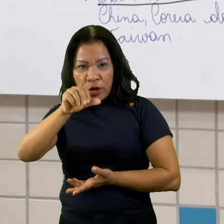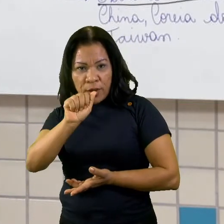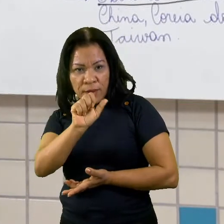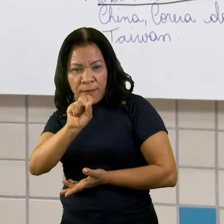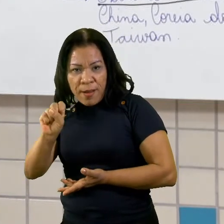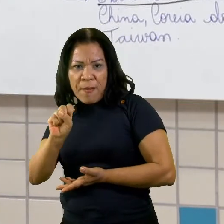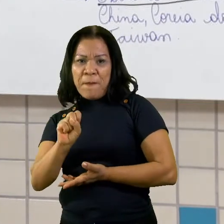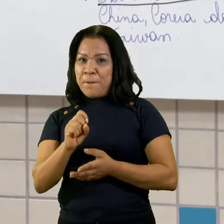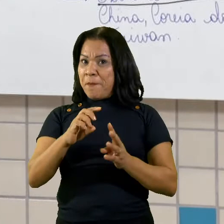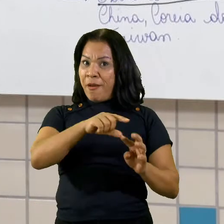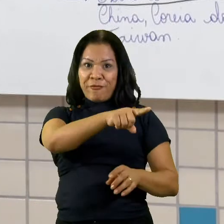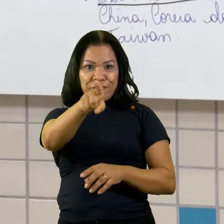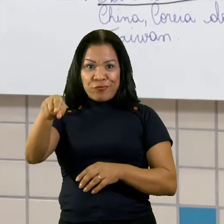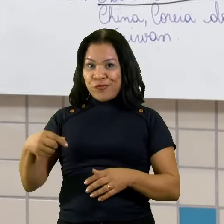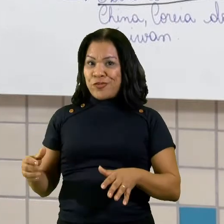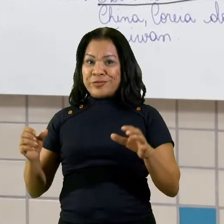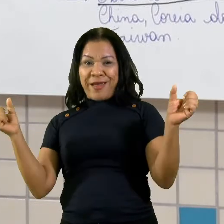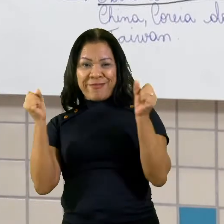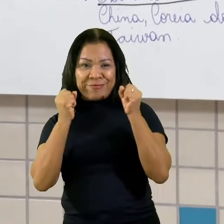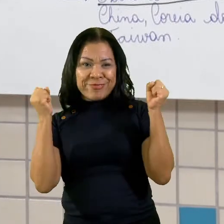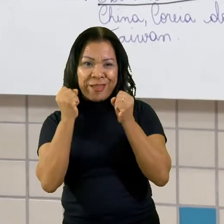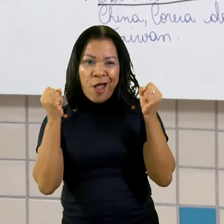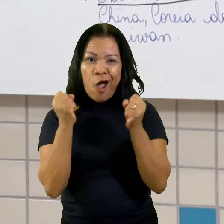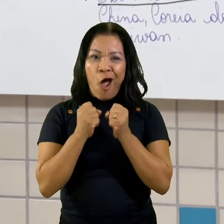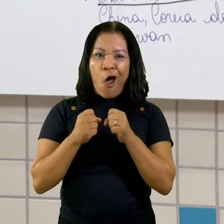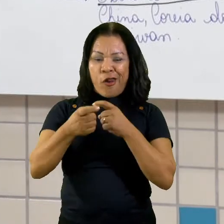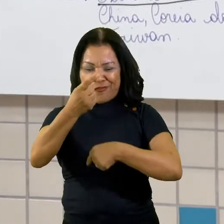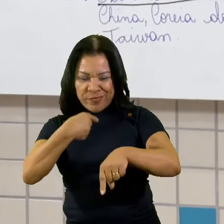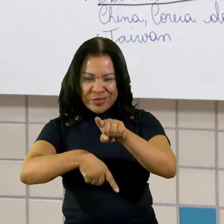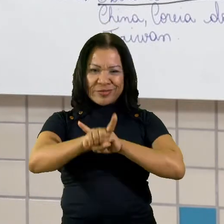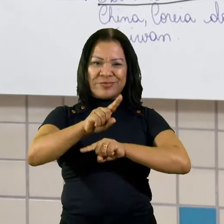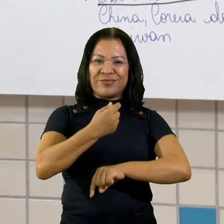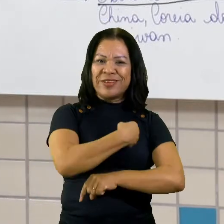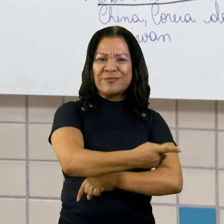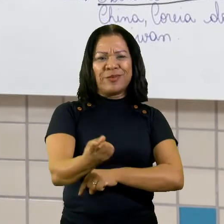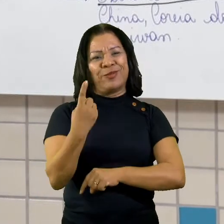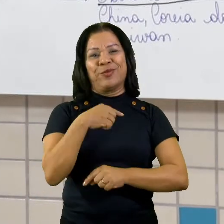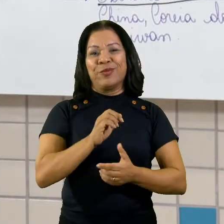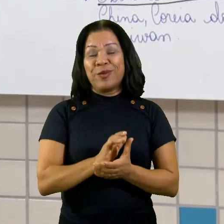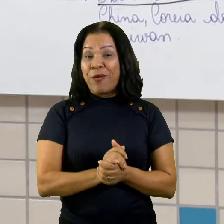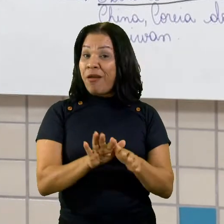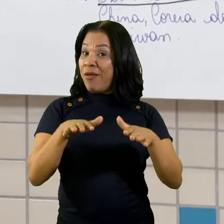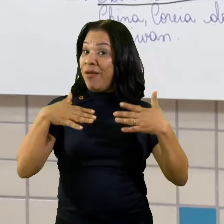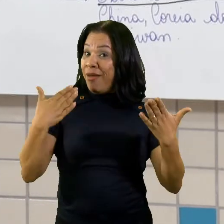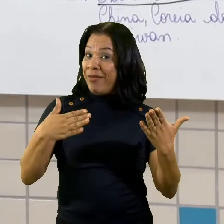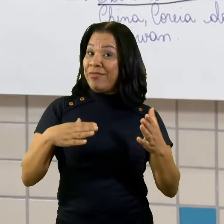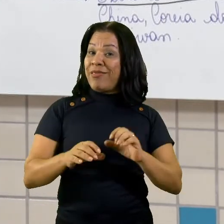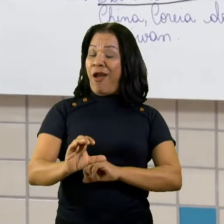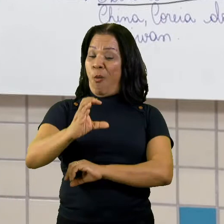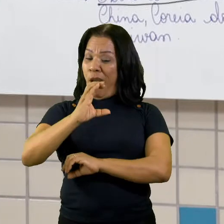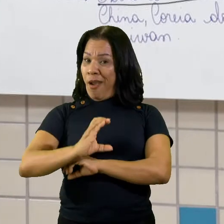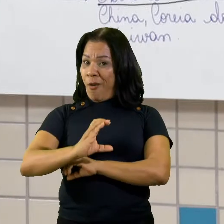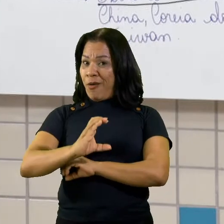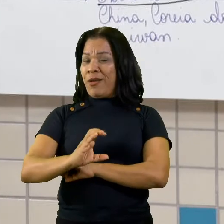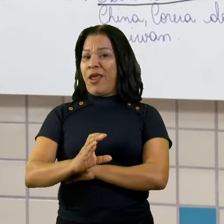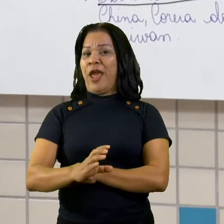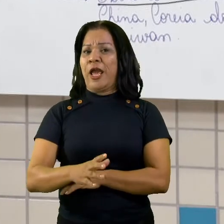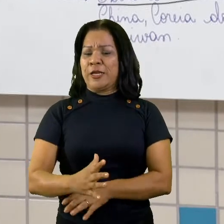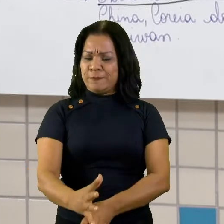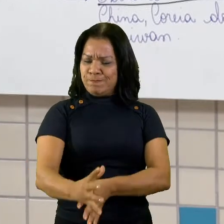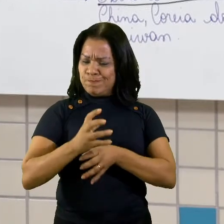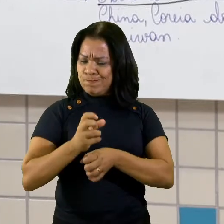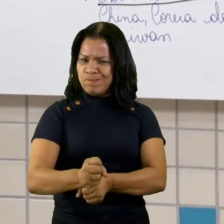adora e que cada vez faz mais sucesso para a gente. Então, a Coreia está se firmando no aspecto cultural como um